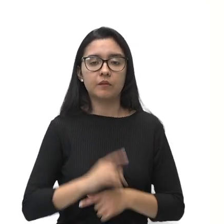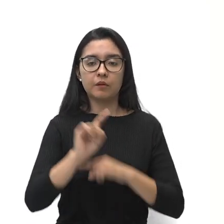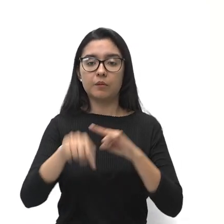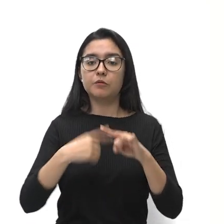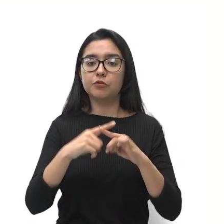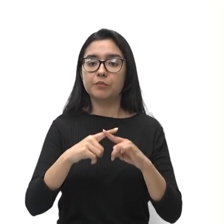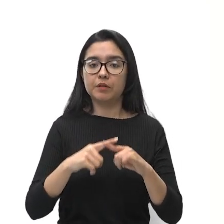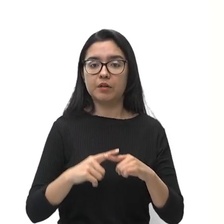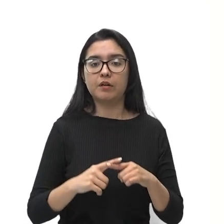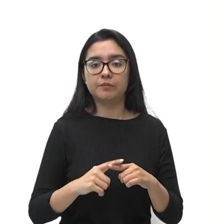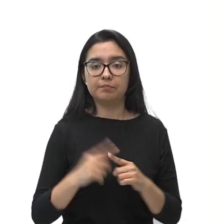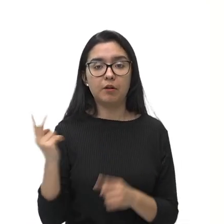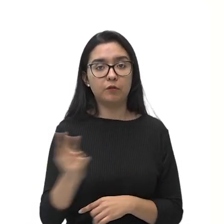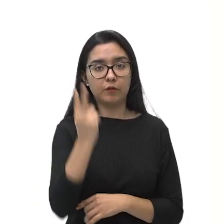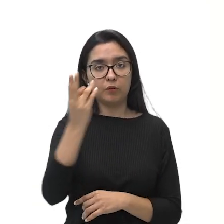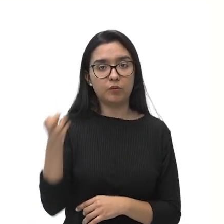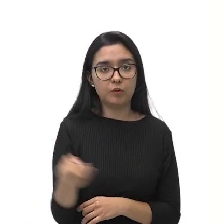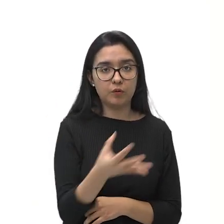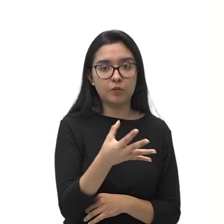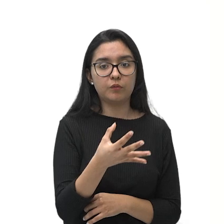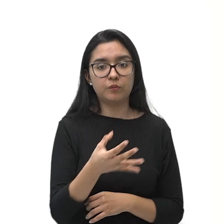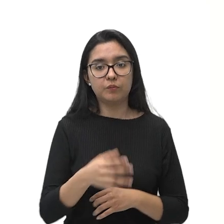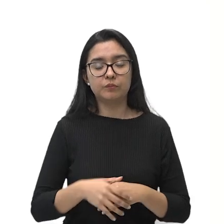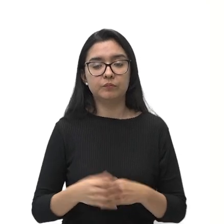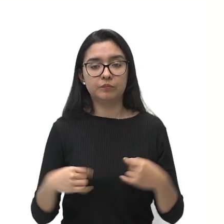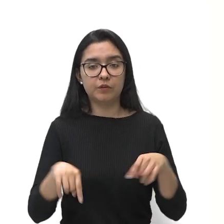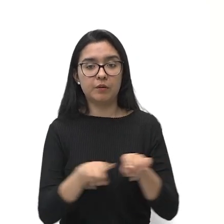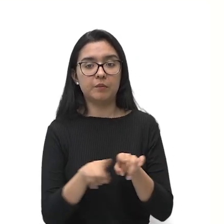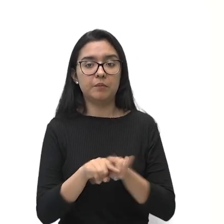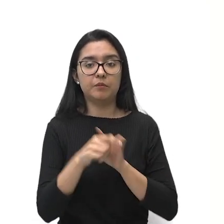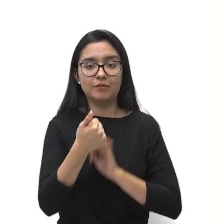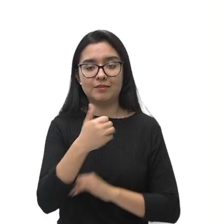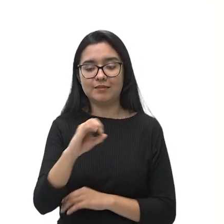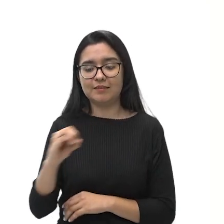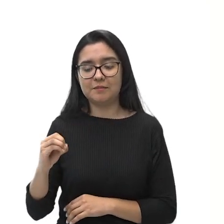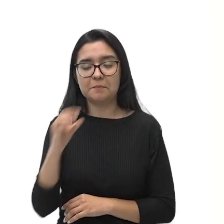multiplicado por quanto? Por 100%.